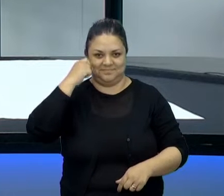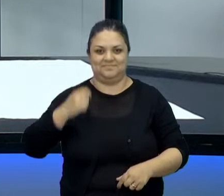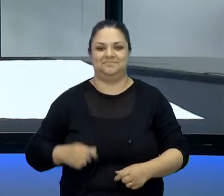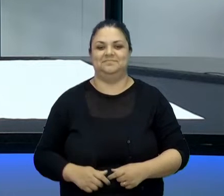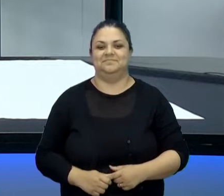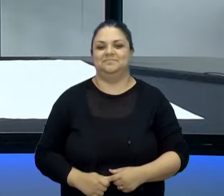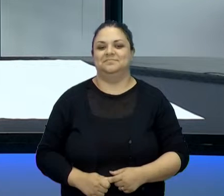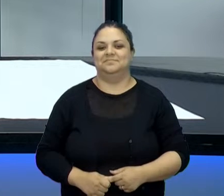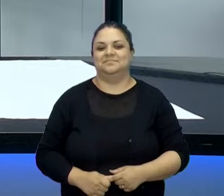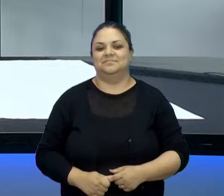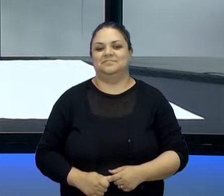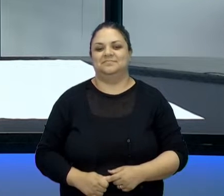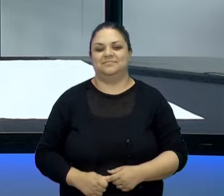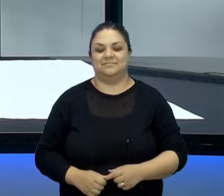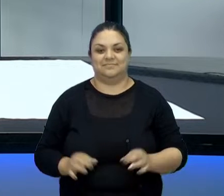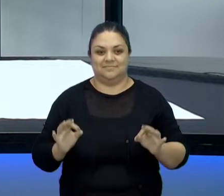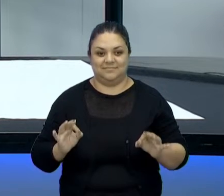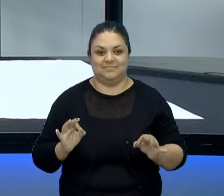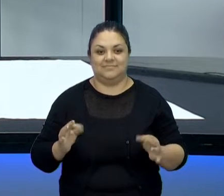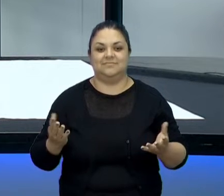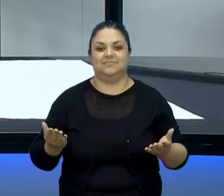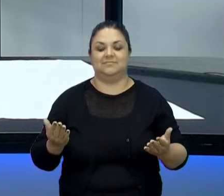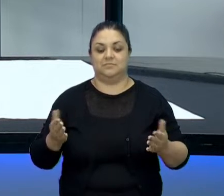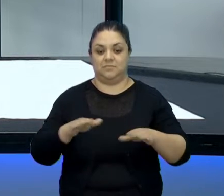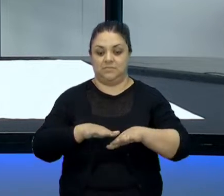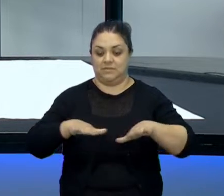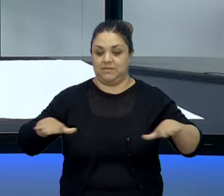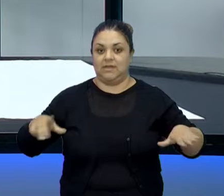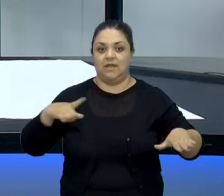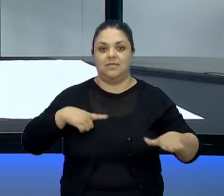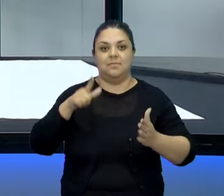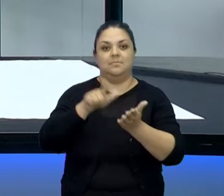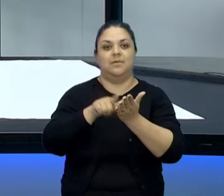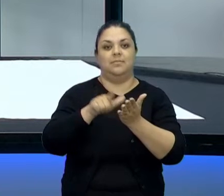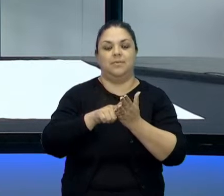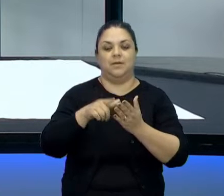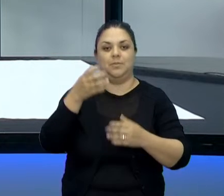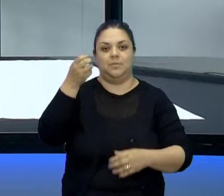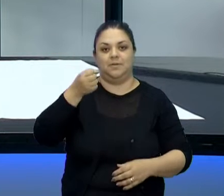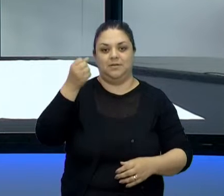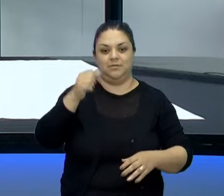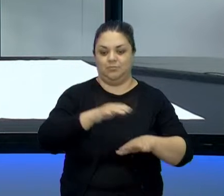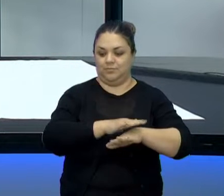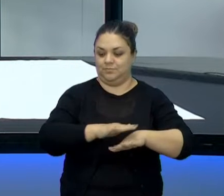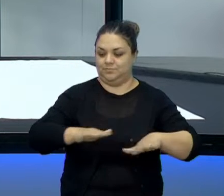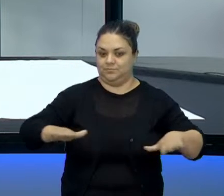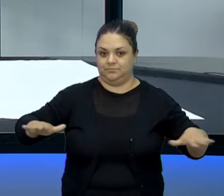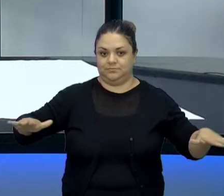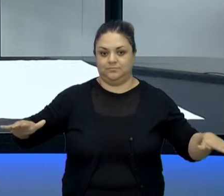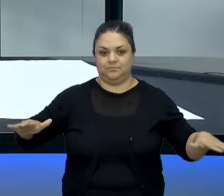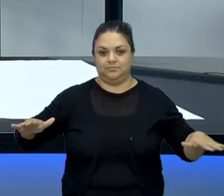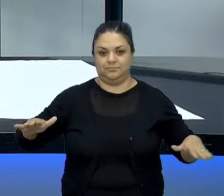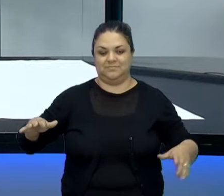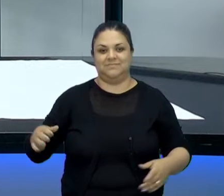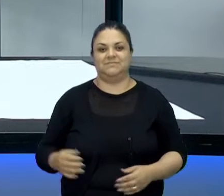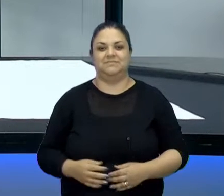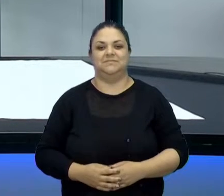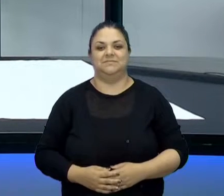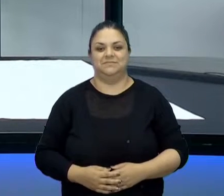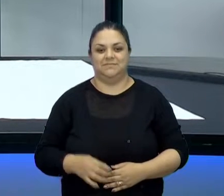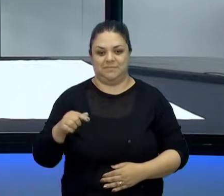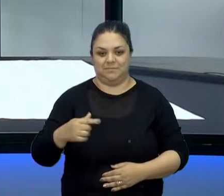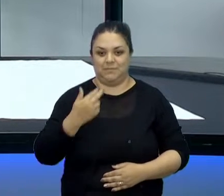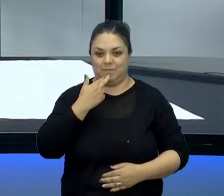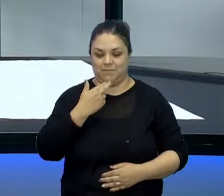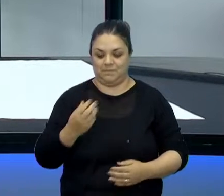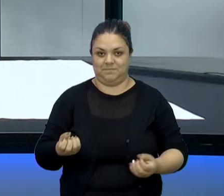pedra mesmo, tá certo? Em cima tem uma folha bem grande, branca, forrando aí, né, para dar um contraste neste